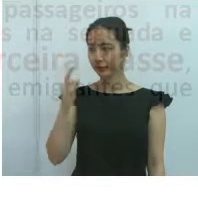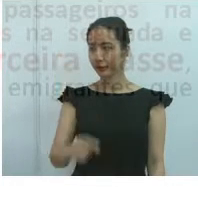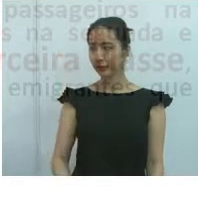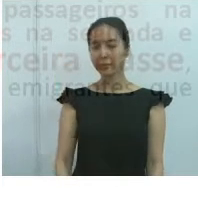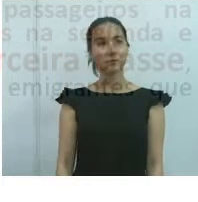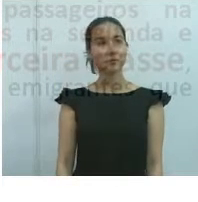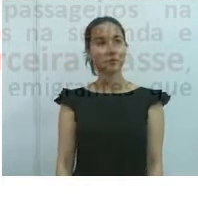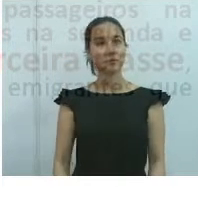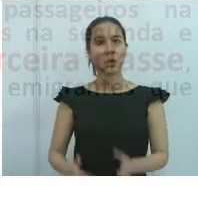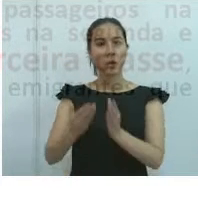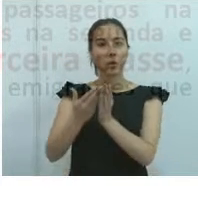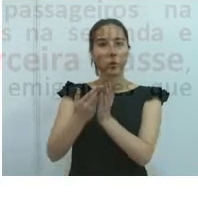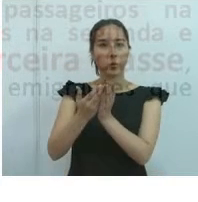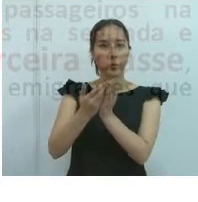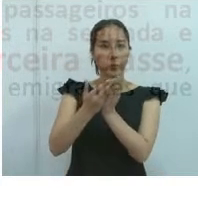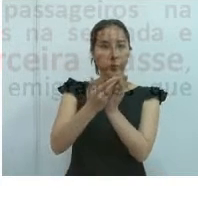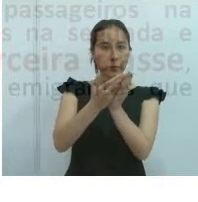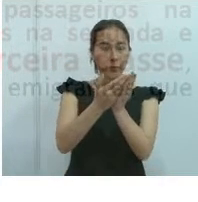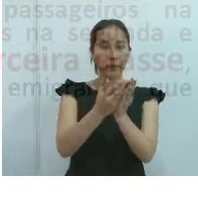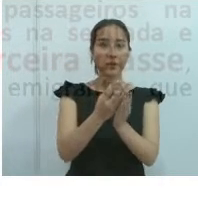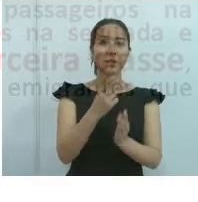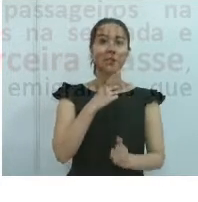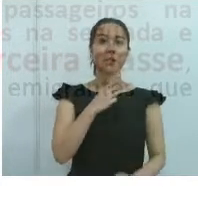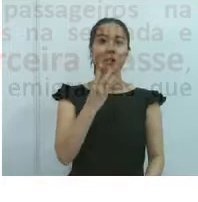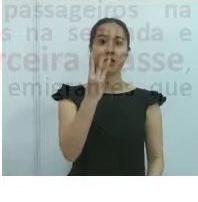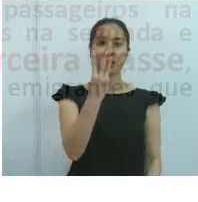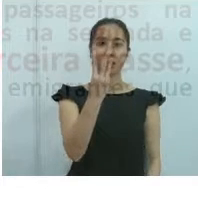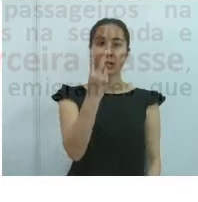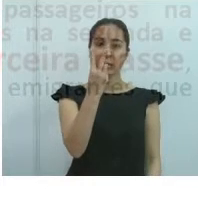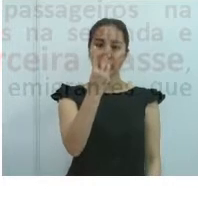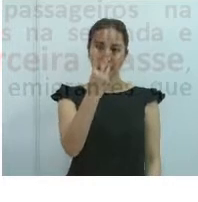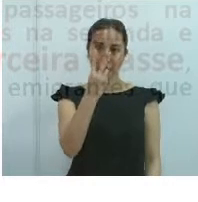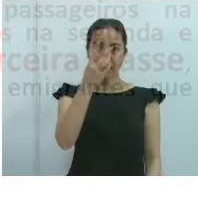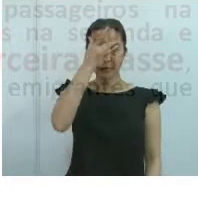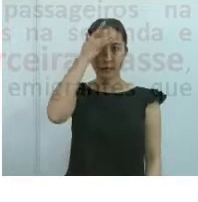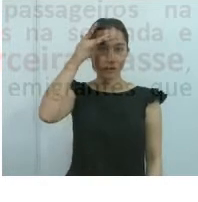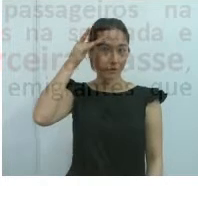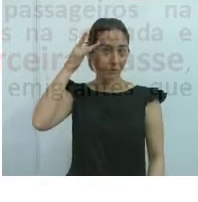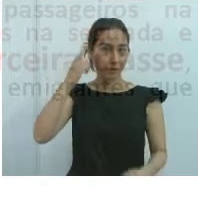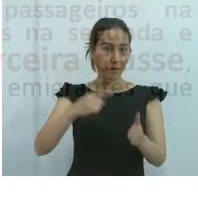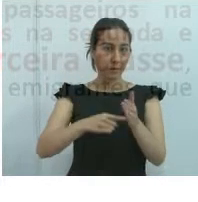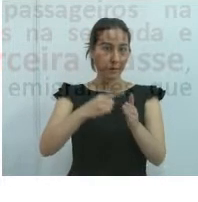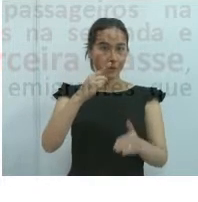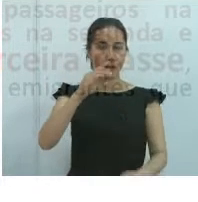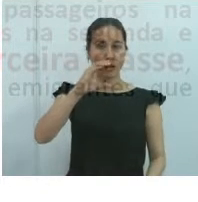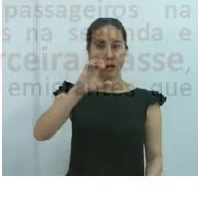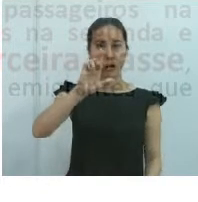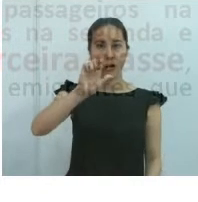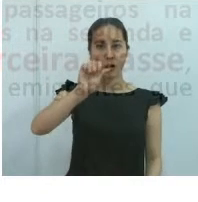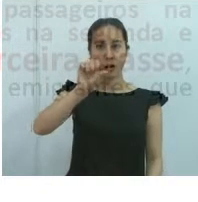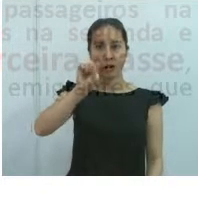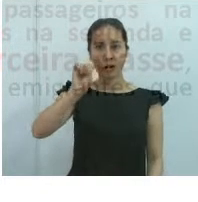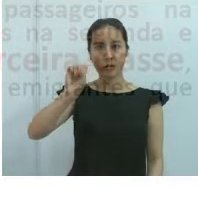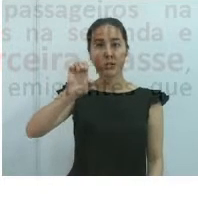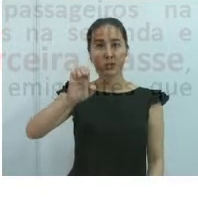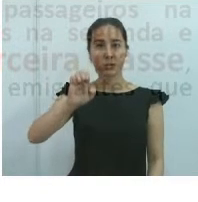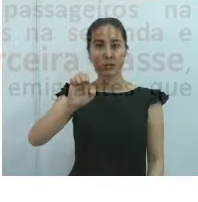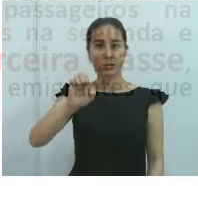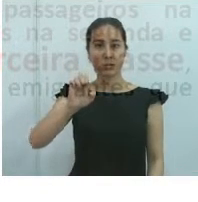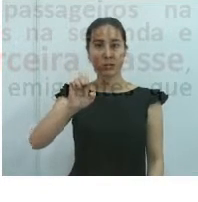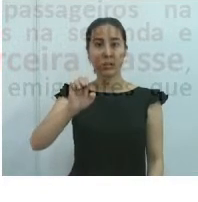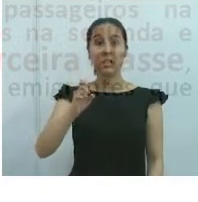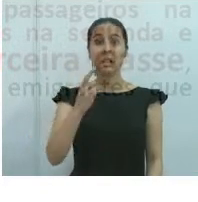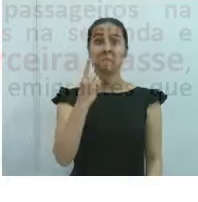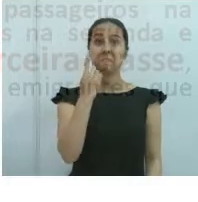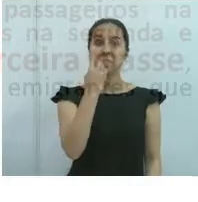32 passageiros na primeira classe vinte passageiros na segunda classe e 1215 que